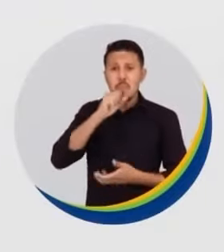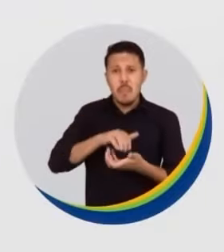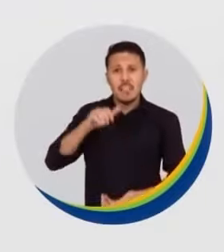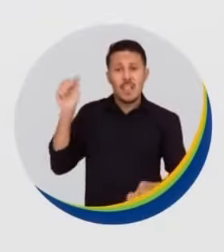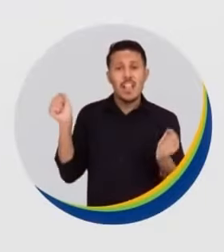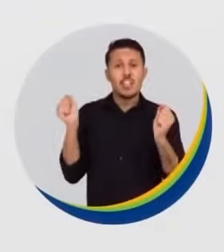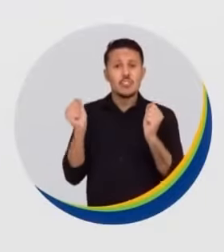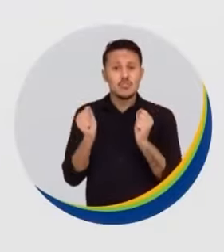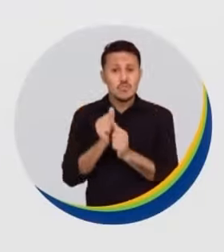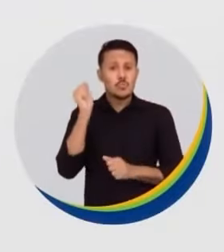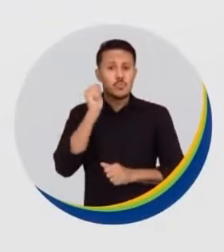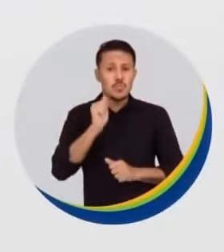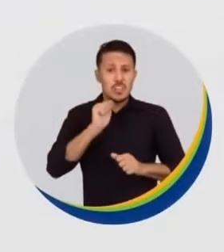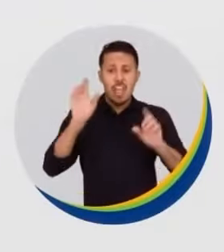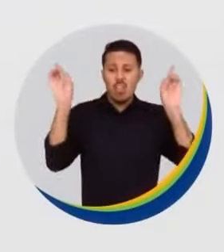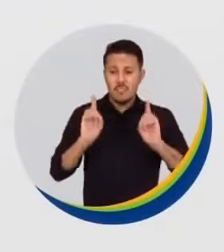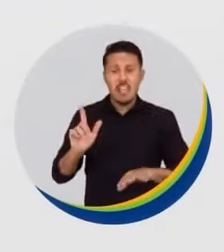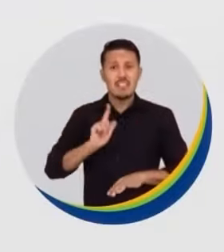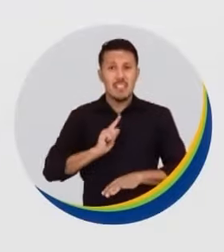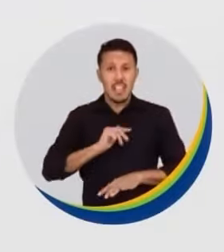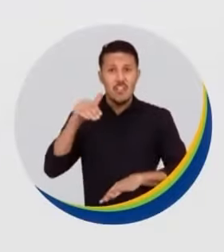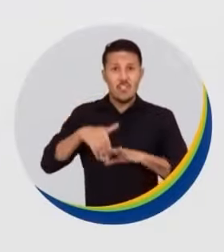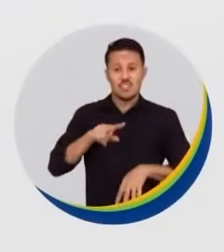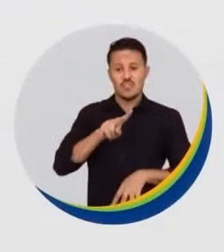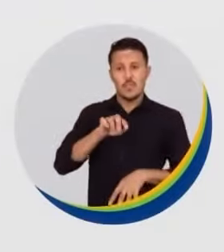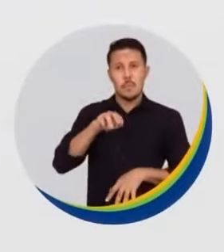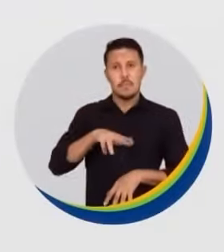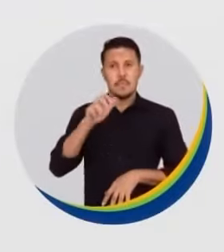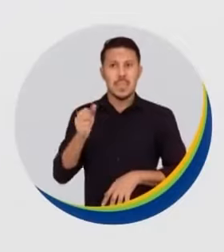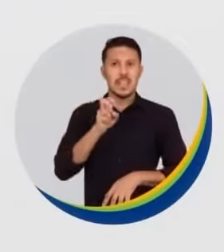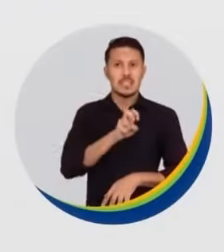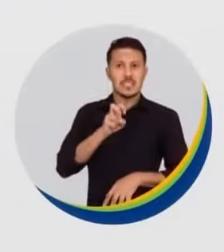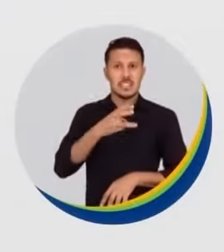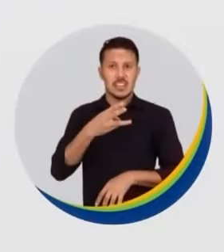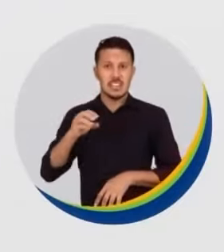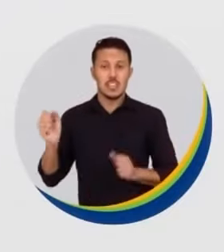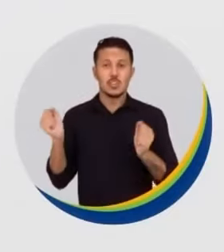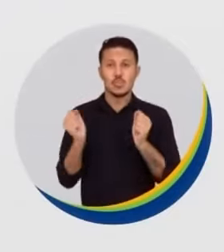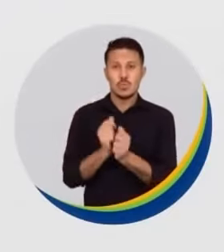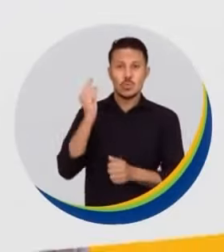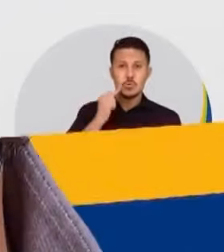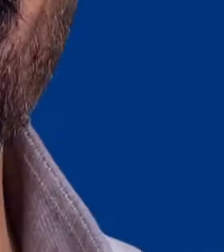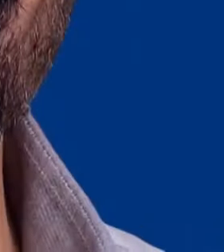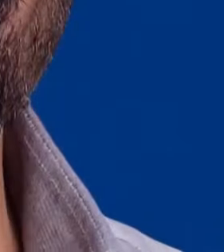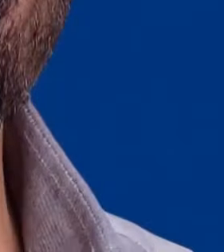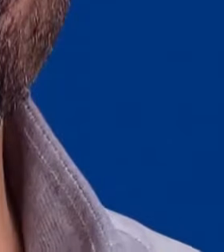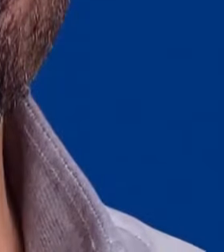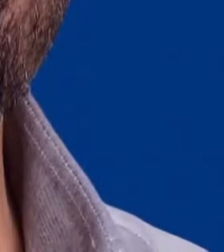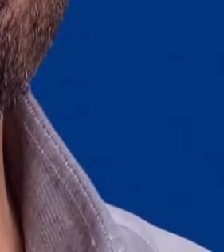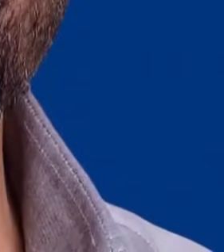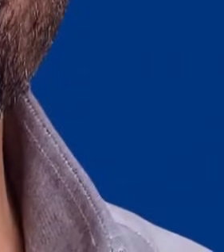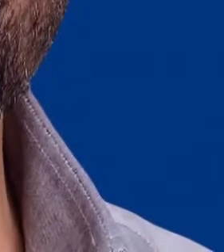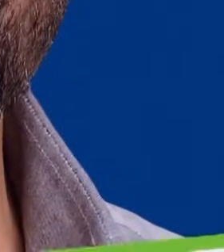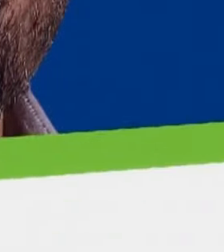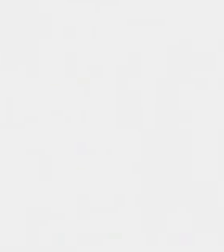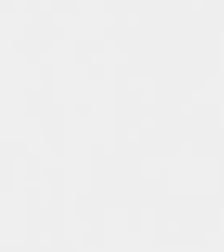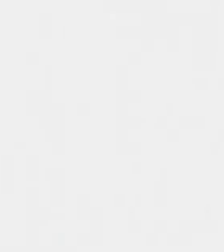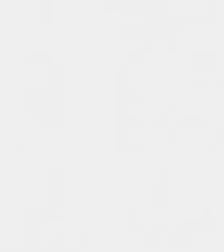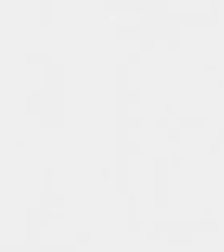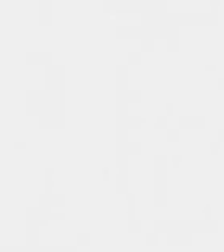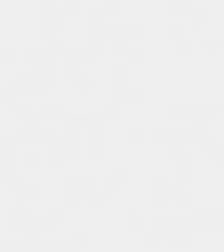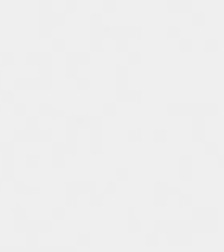com deficiência. Vote Vilminha Poeta, 55-300, Ricardo Nunes, 15. Vote